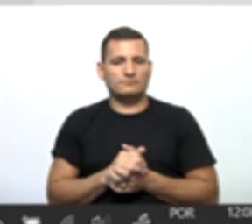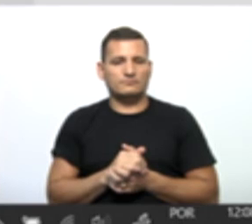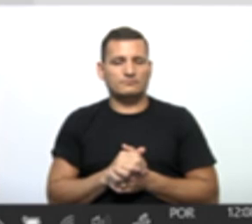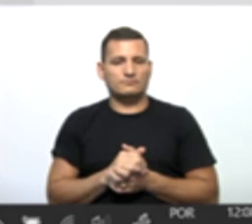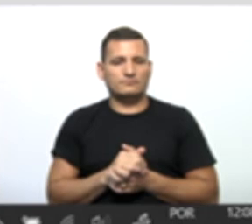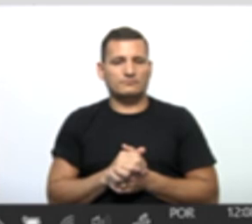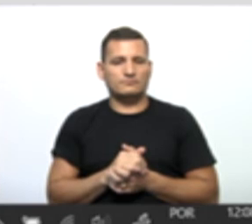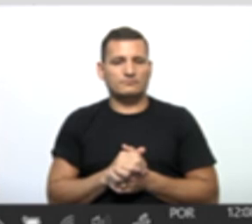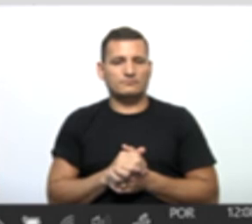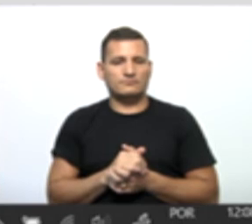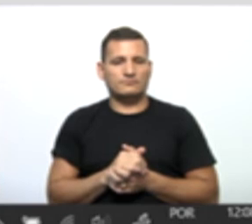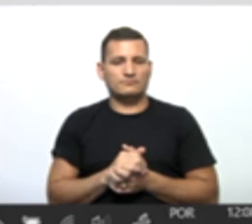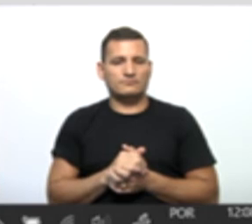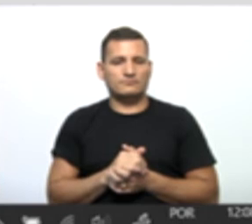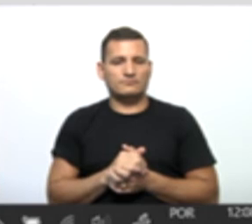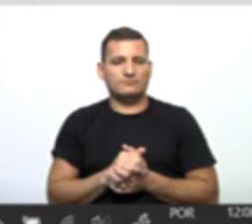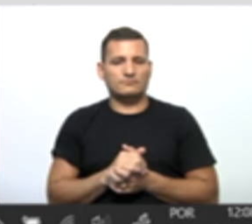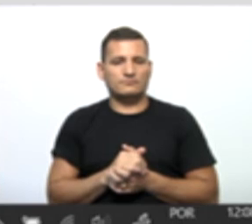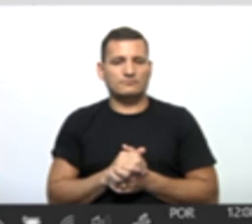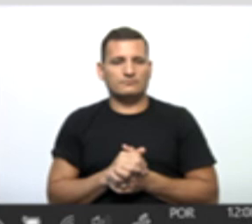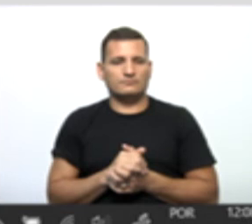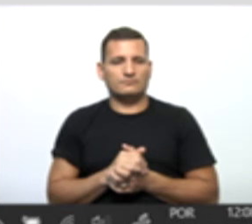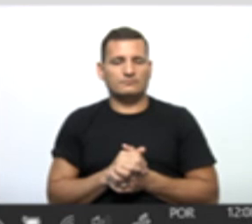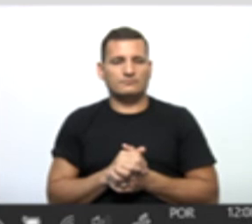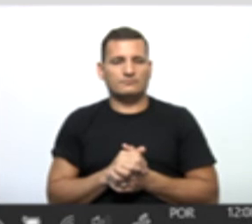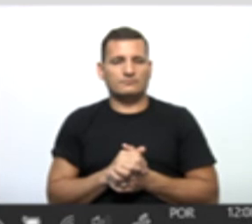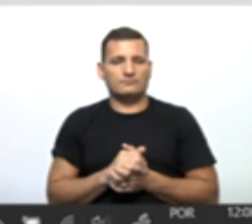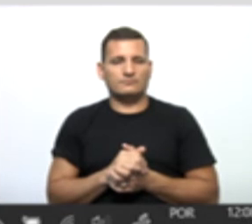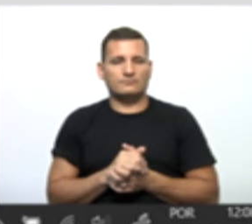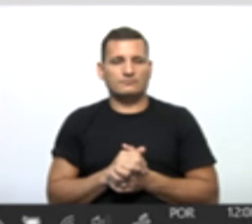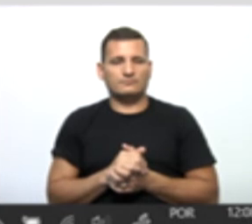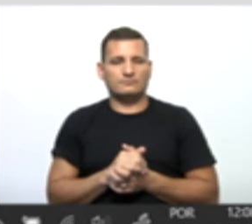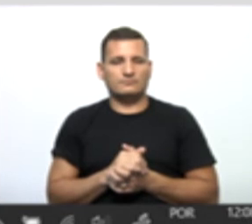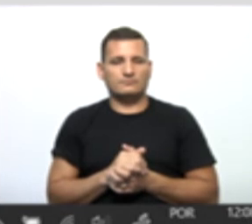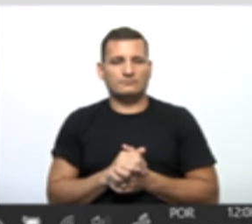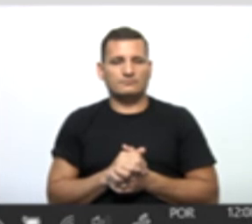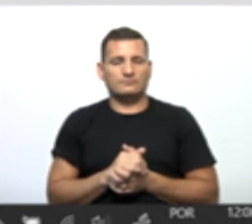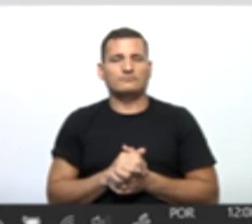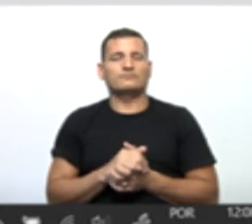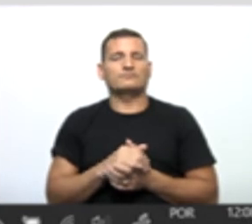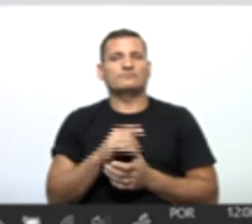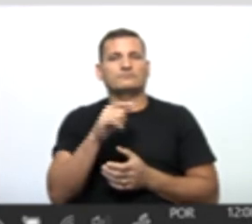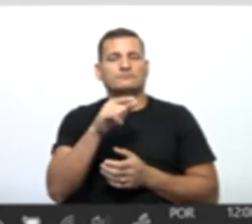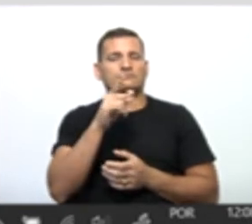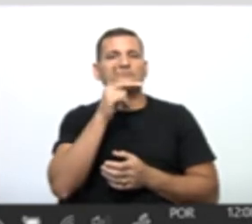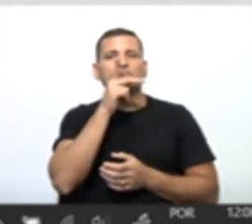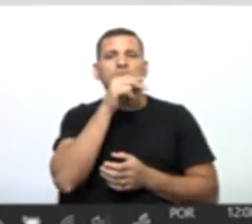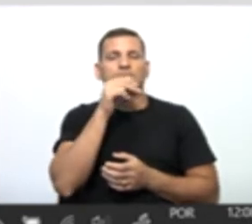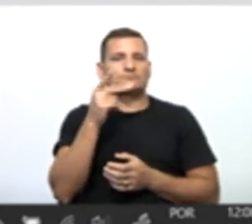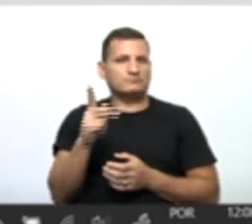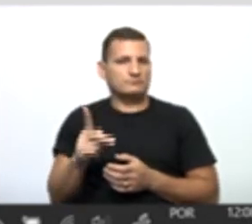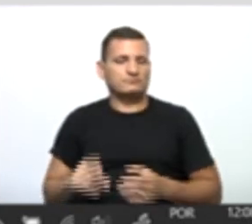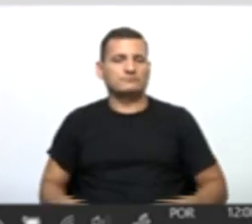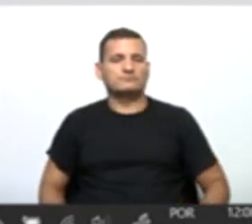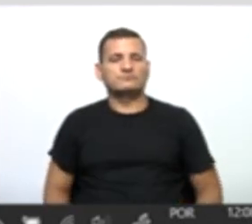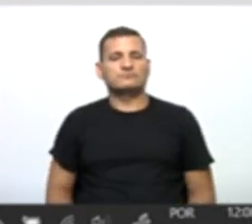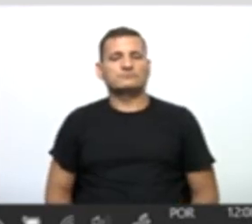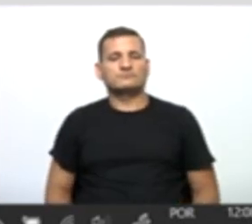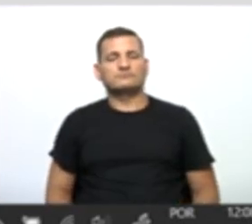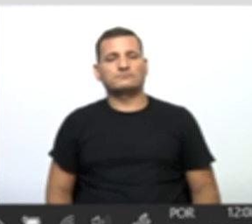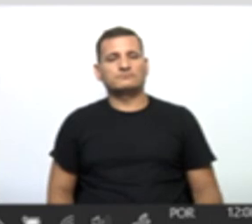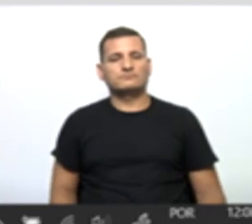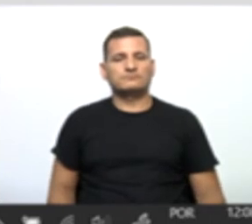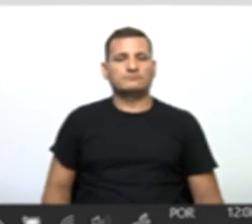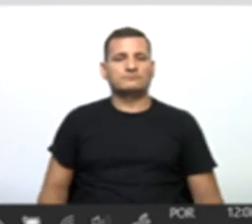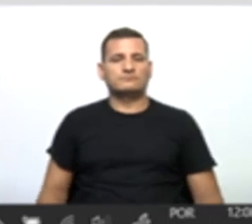ver como é que fica. Beleza? Então aí, esse aqui foi a contribuição do campus Porto Velho, Zona Norte. Porto Velho, Zona